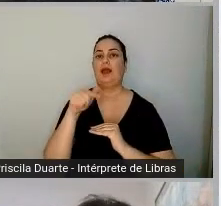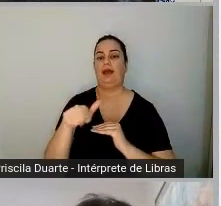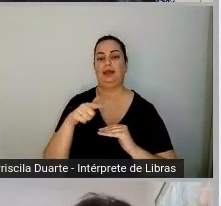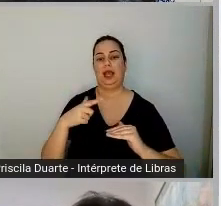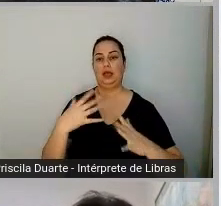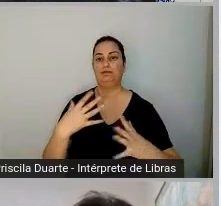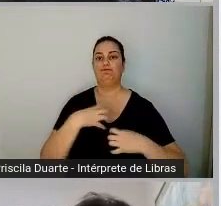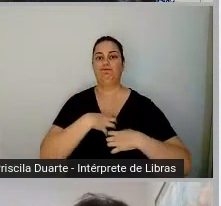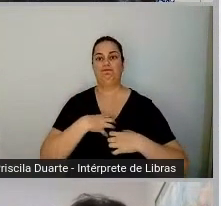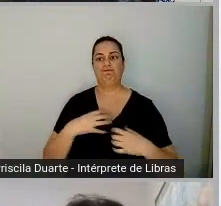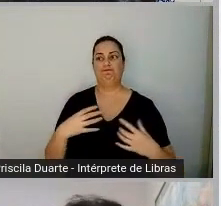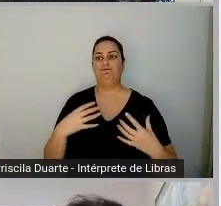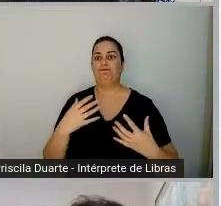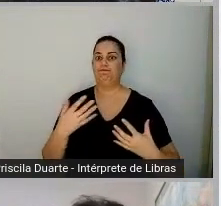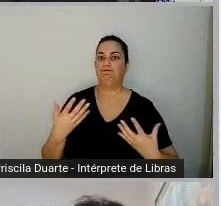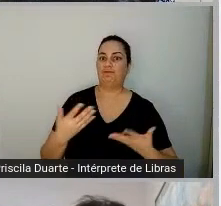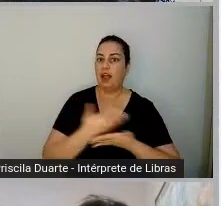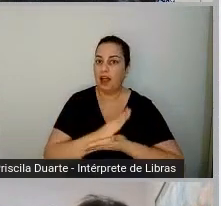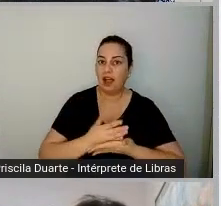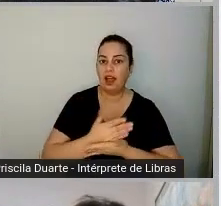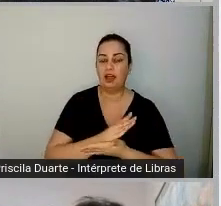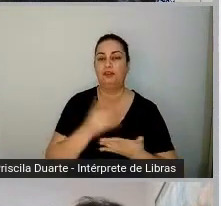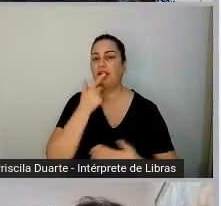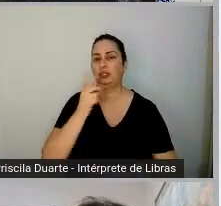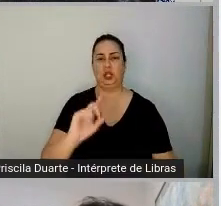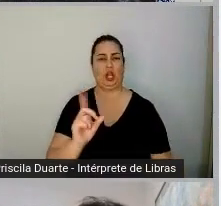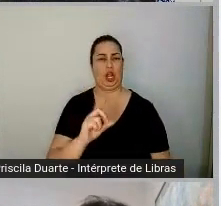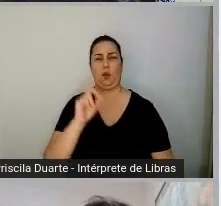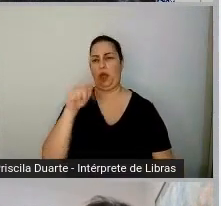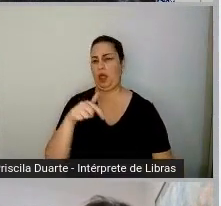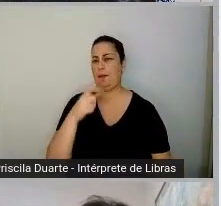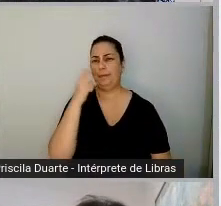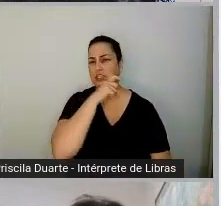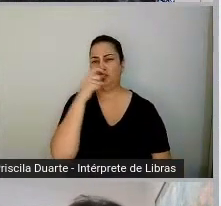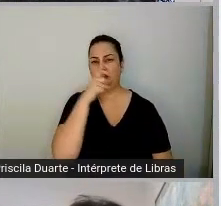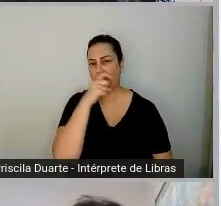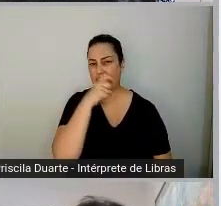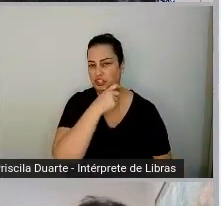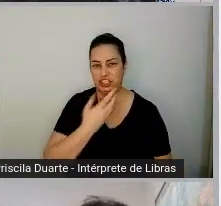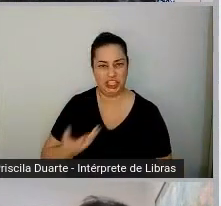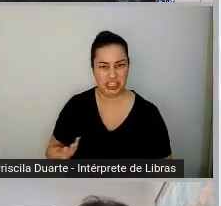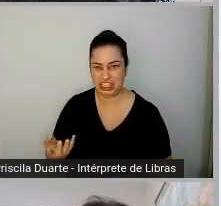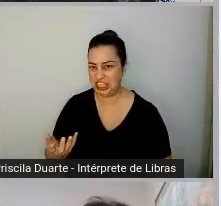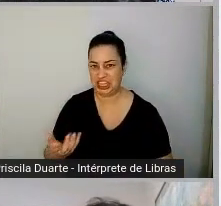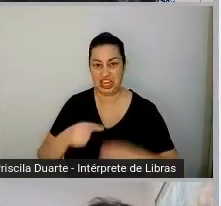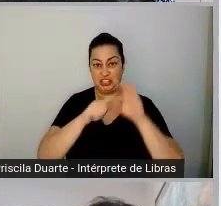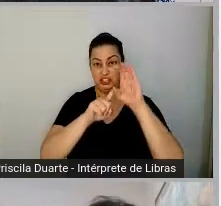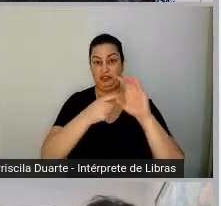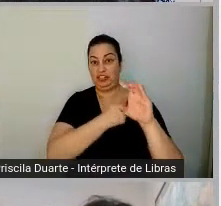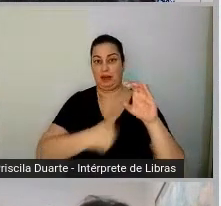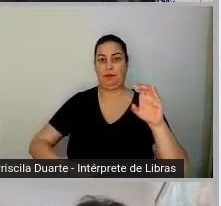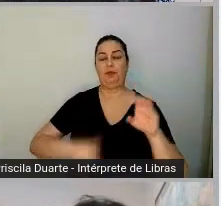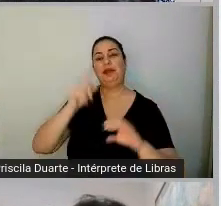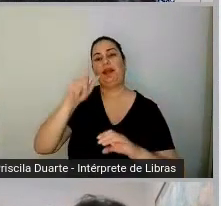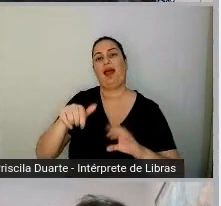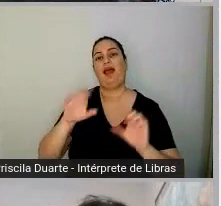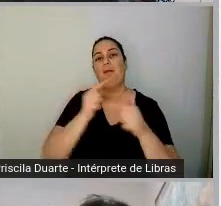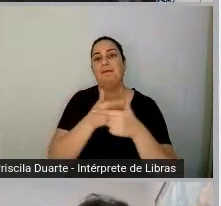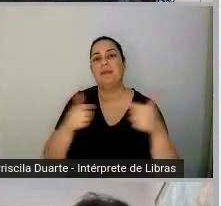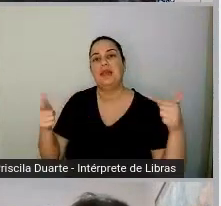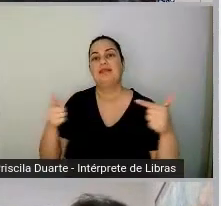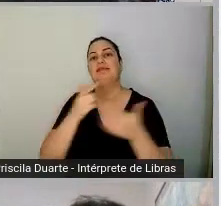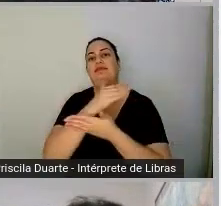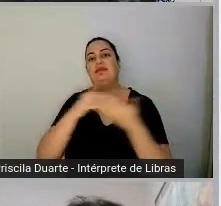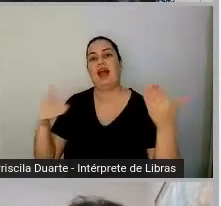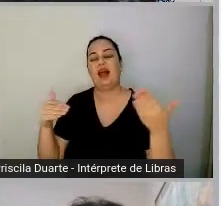É mentira, né, que as despesas da dívida pública sejam metade do gasto do governo. Se a gente vai olhar os diversos